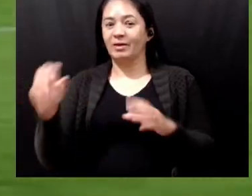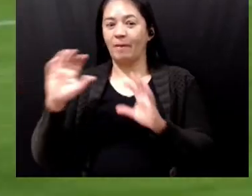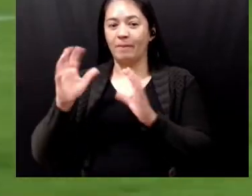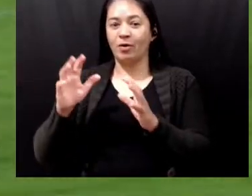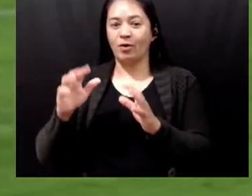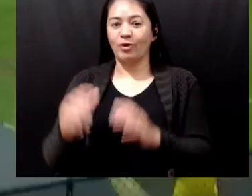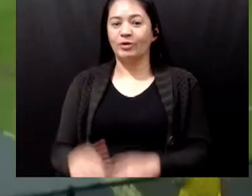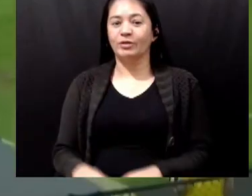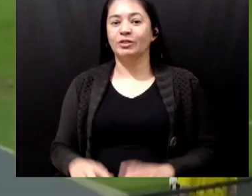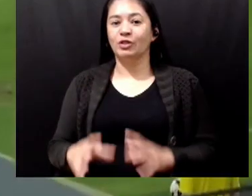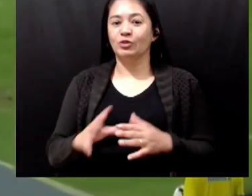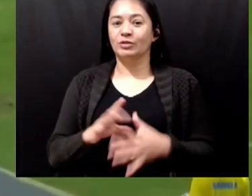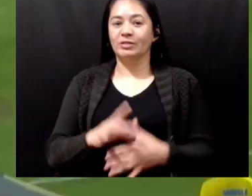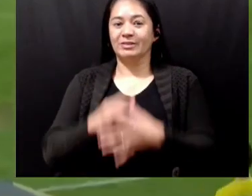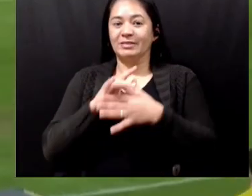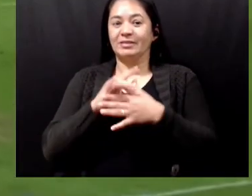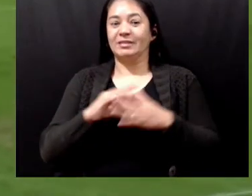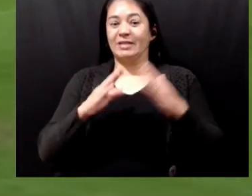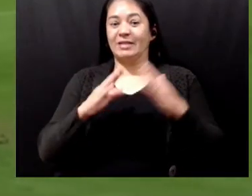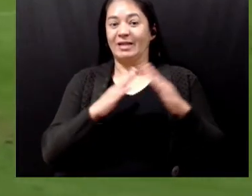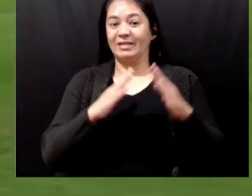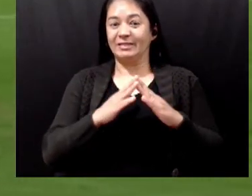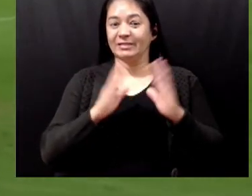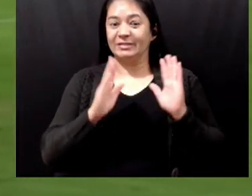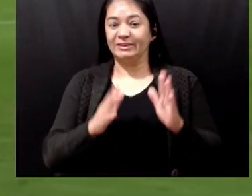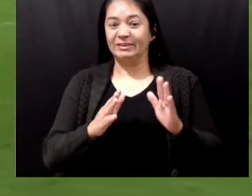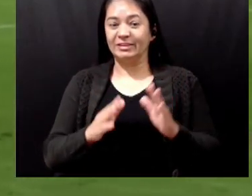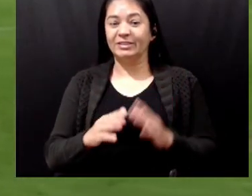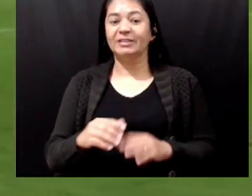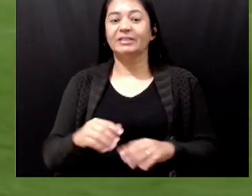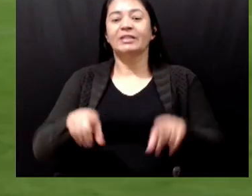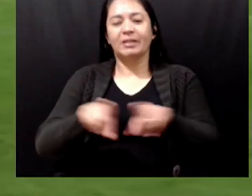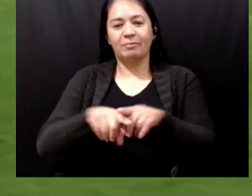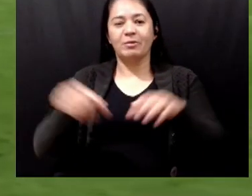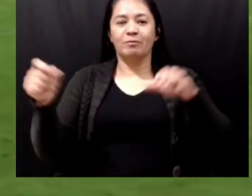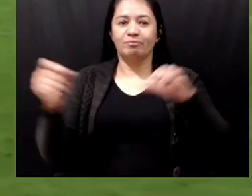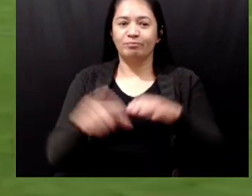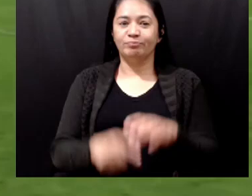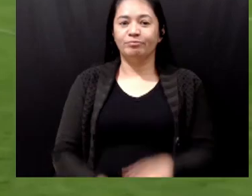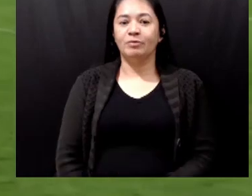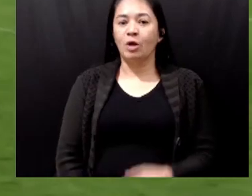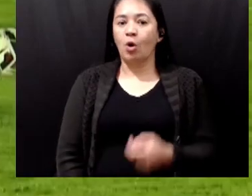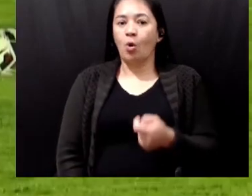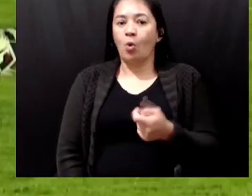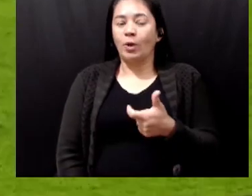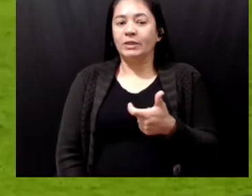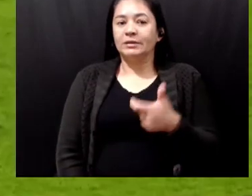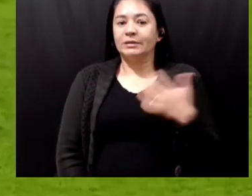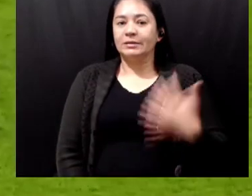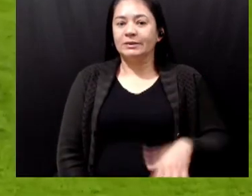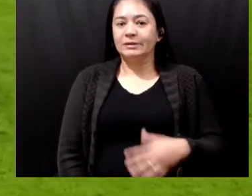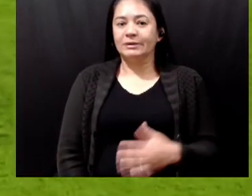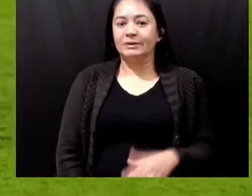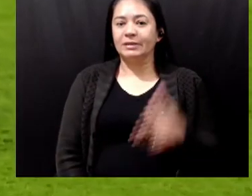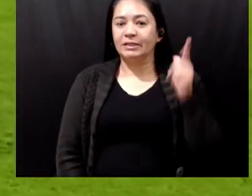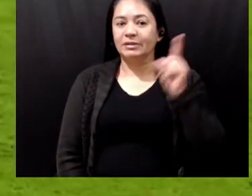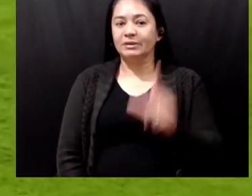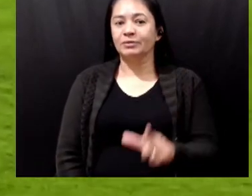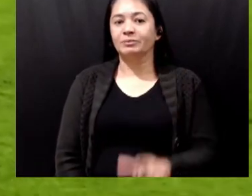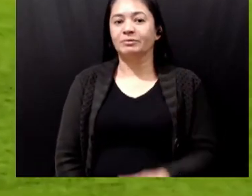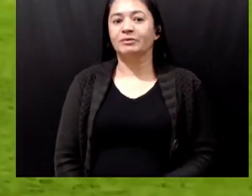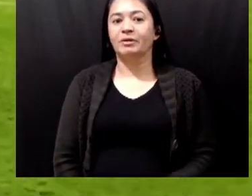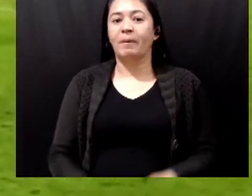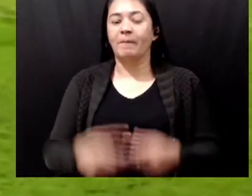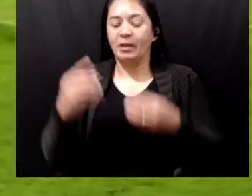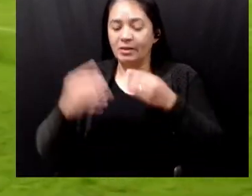e Cariús de cabeça acertou a trave. Por pouco o Tubarão não fica à frente. Nos acréscimos, os donos